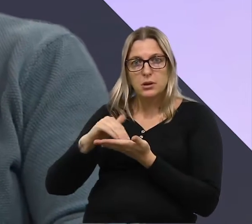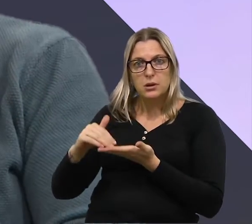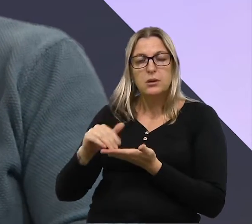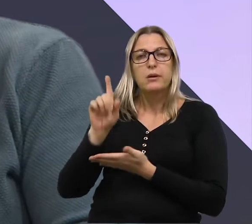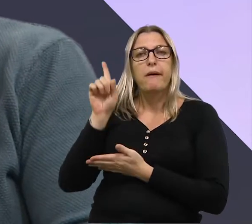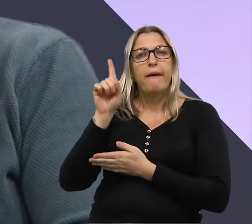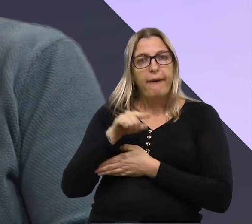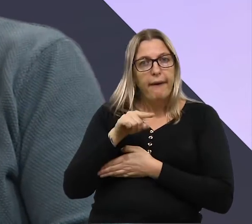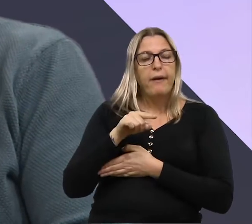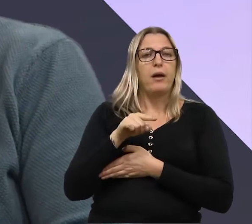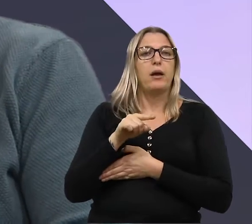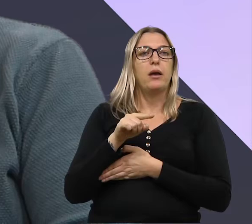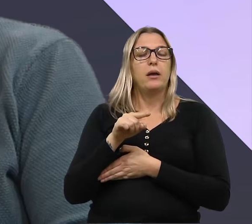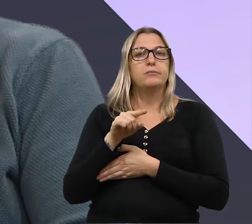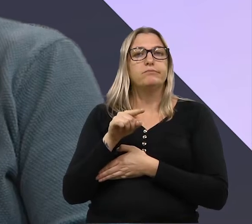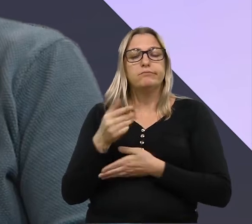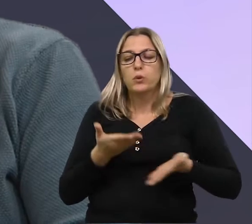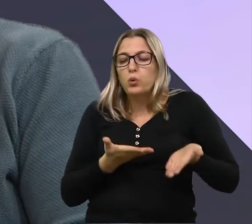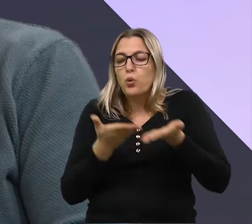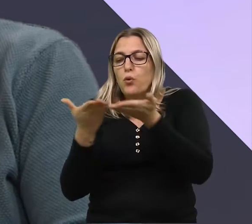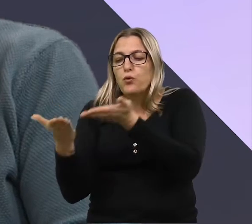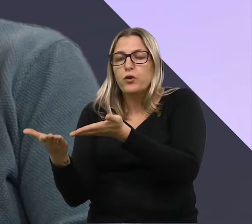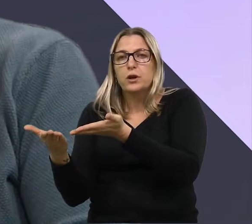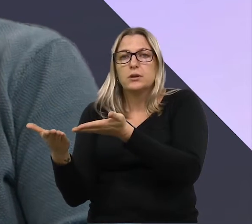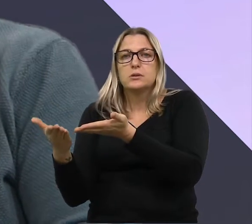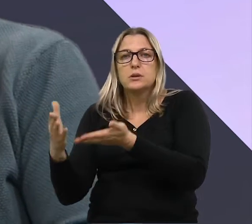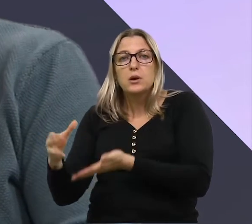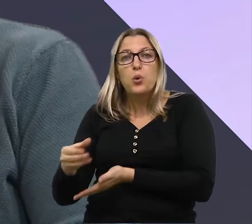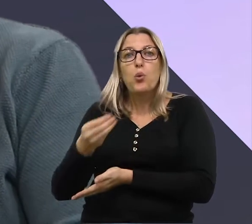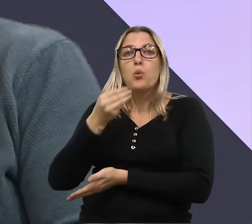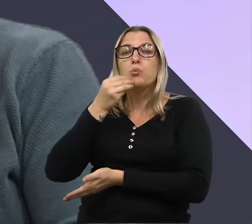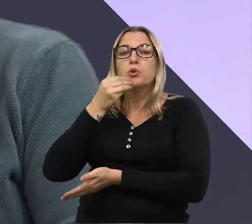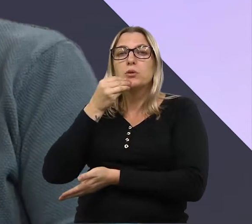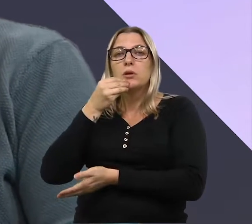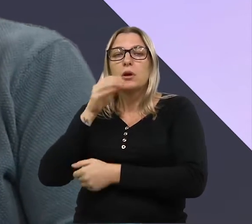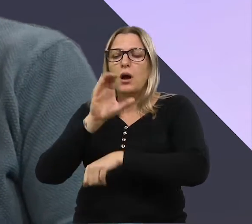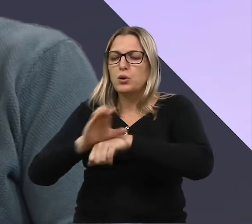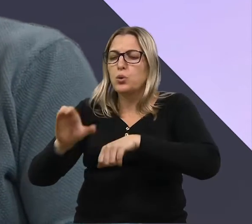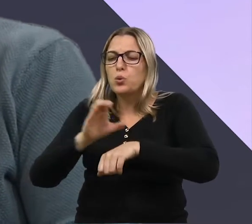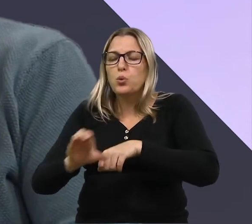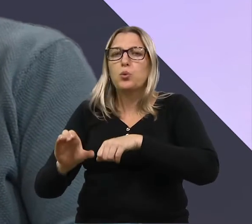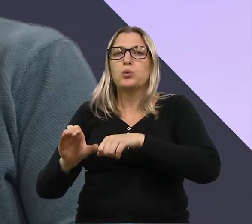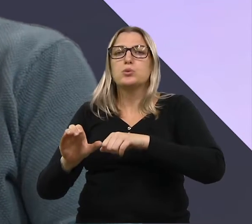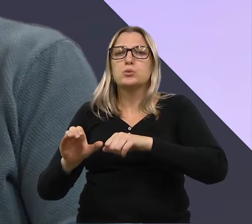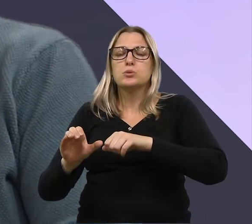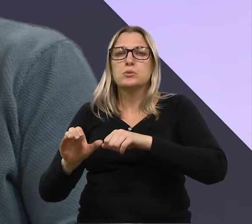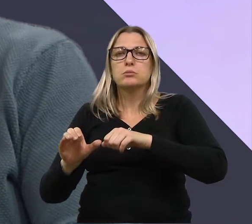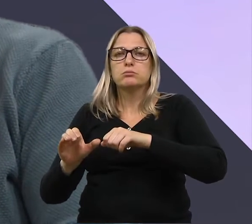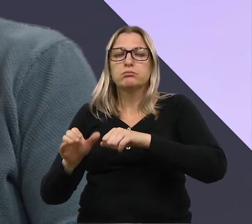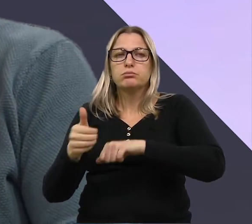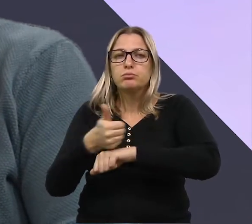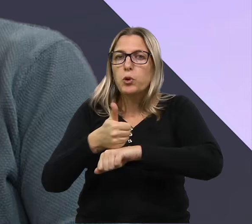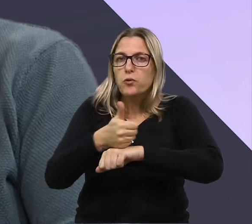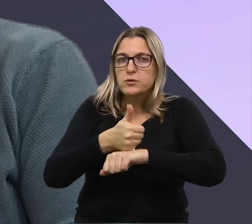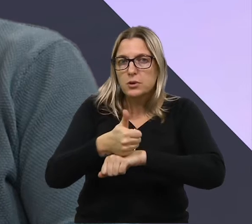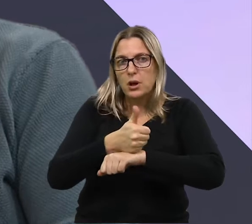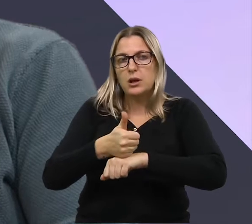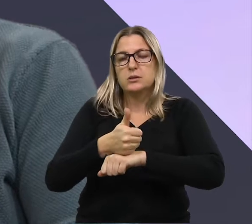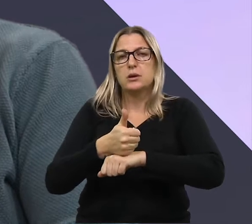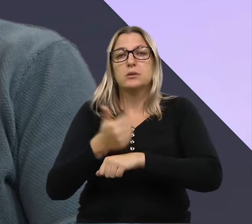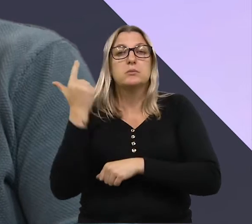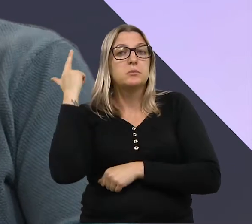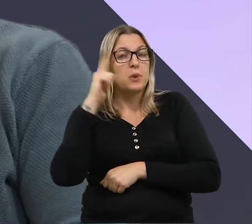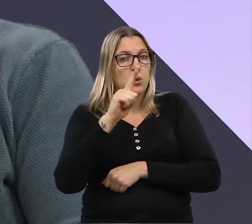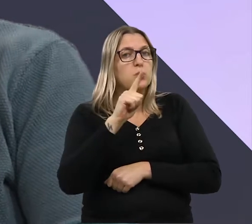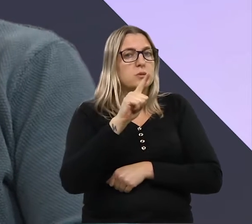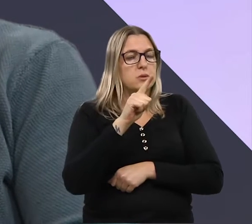justamente proporcionar a qualificação dessas pessoas para que nós consigamos aí Através disso